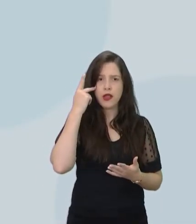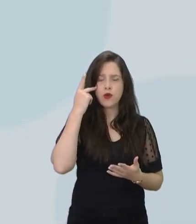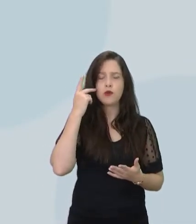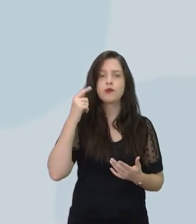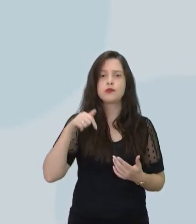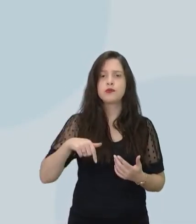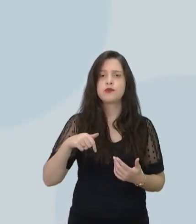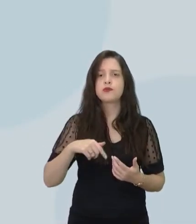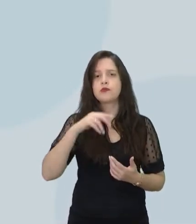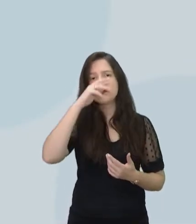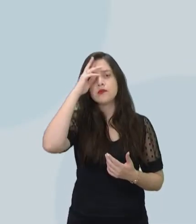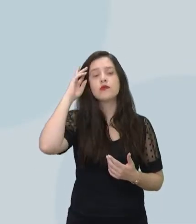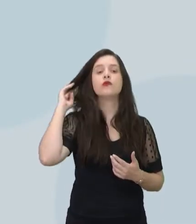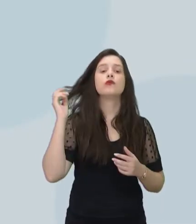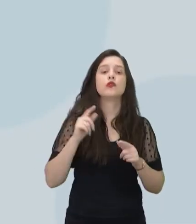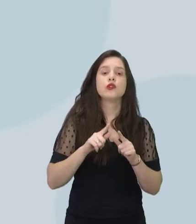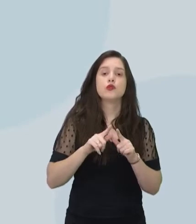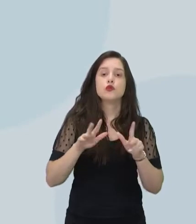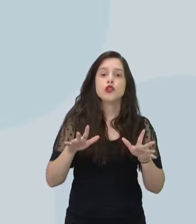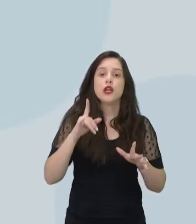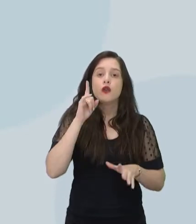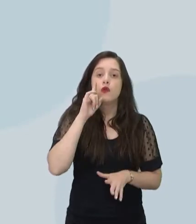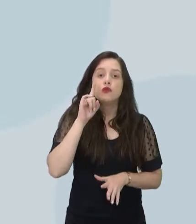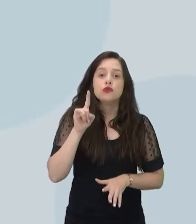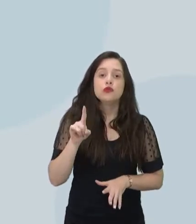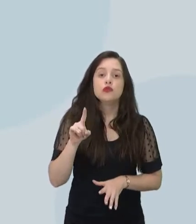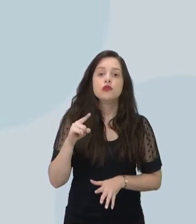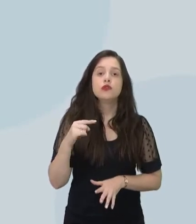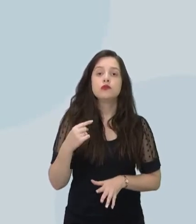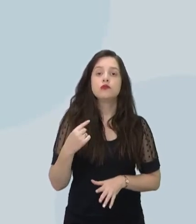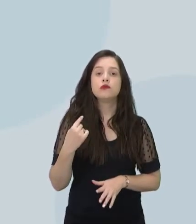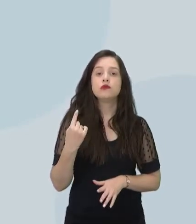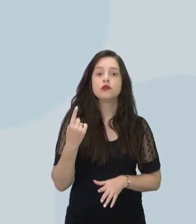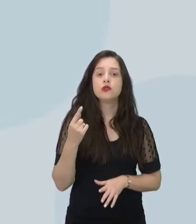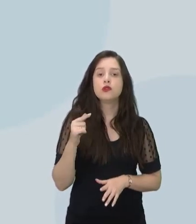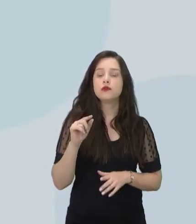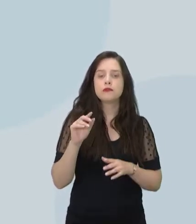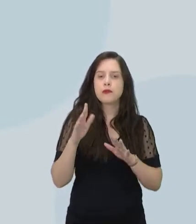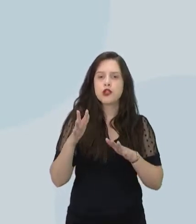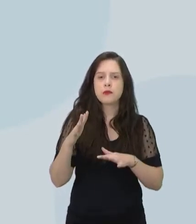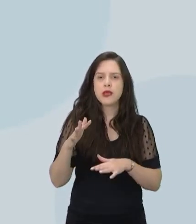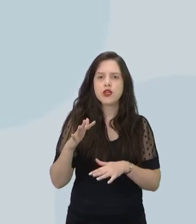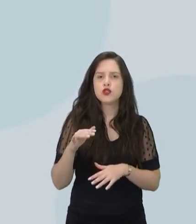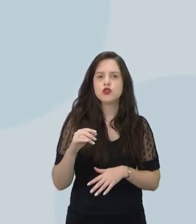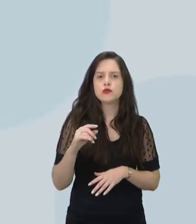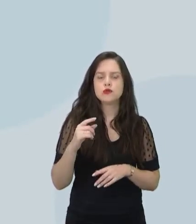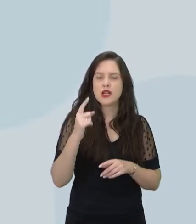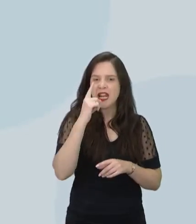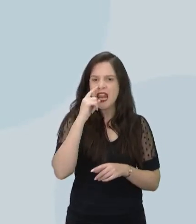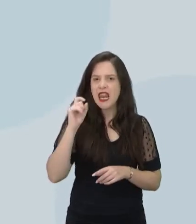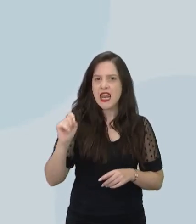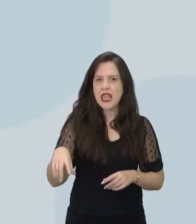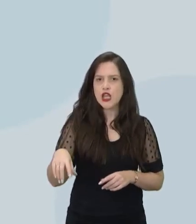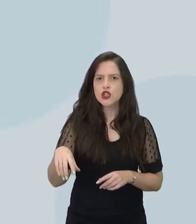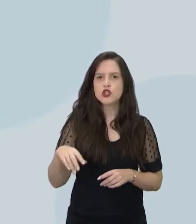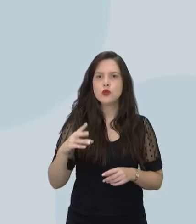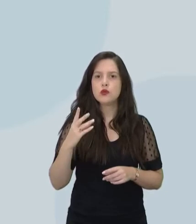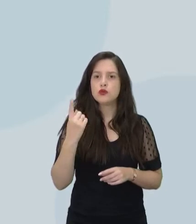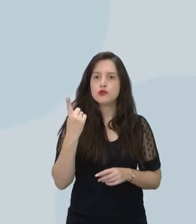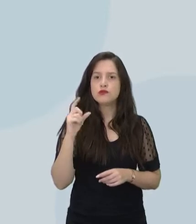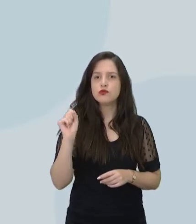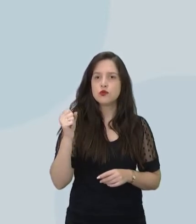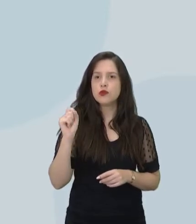São Paulo gera, por dia, em média, 18 mil toneladas de lixo. E dessas 18 mil